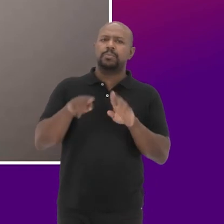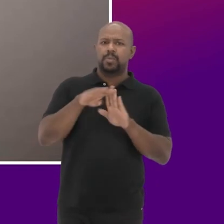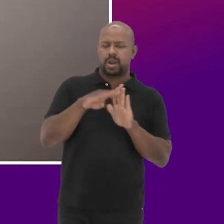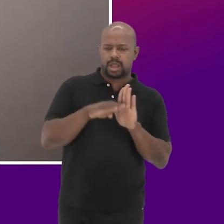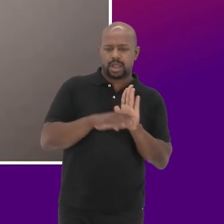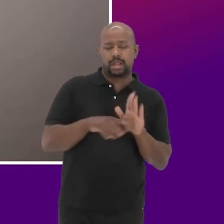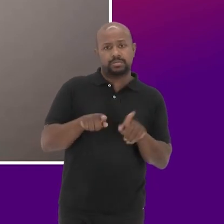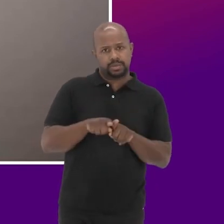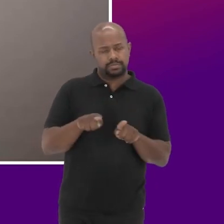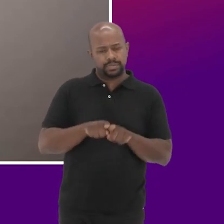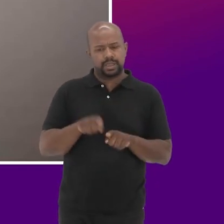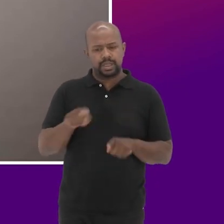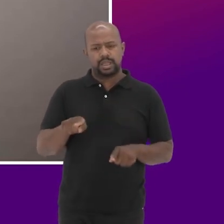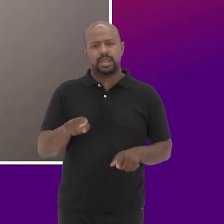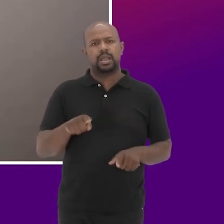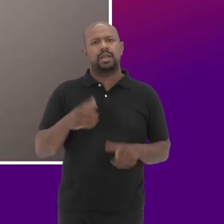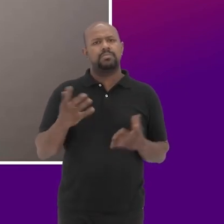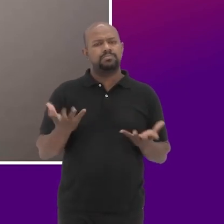programas também